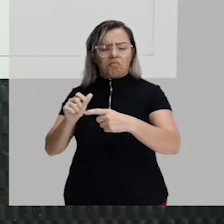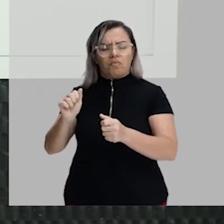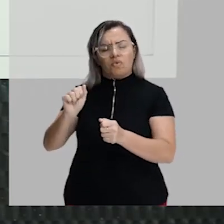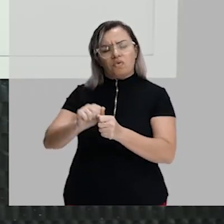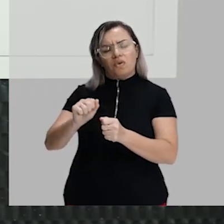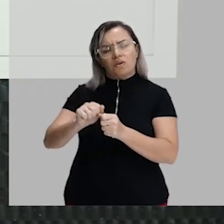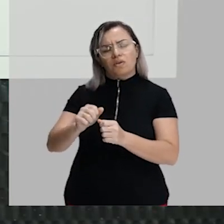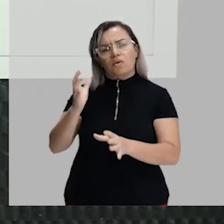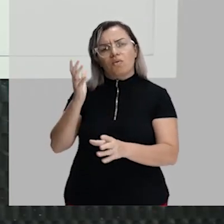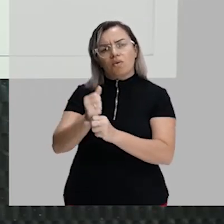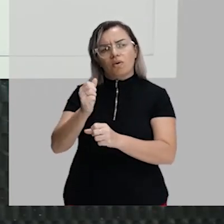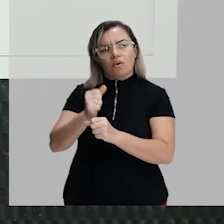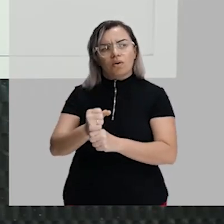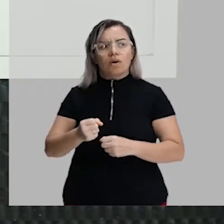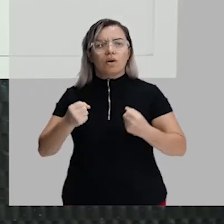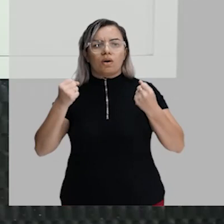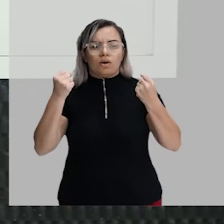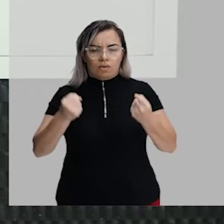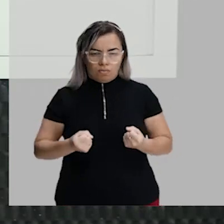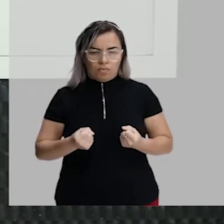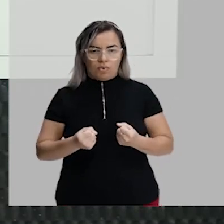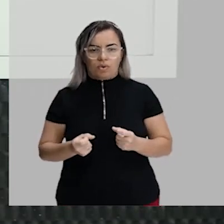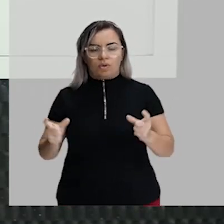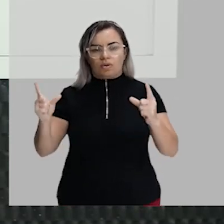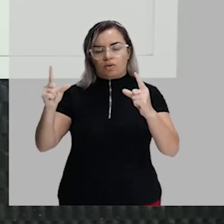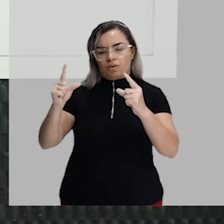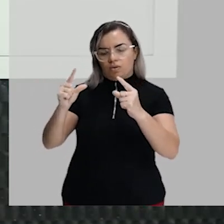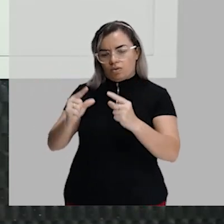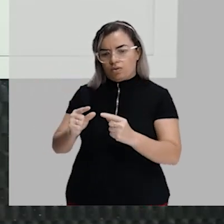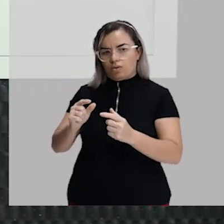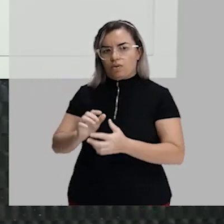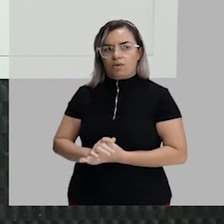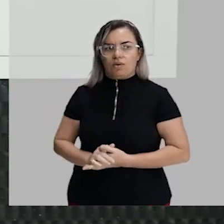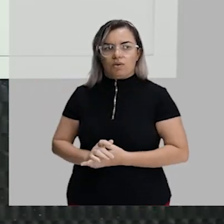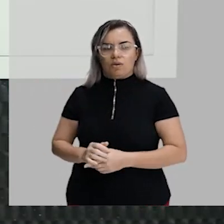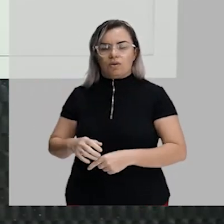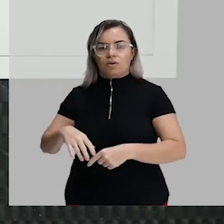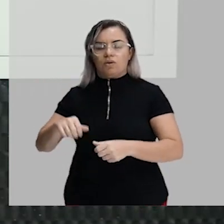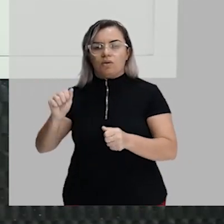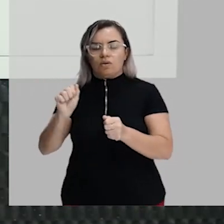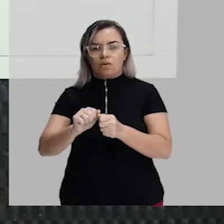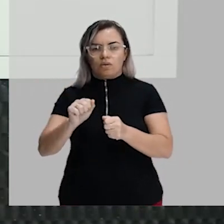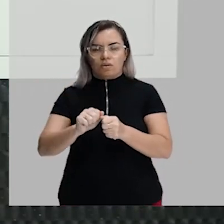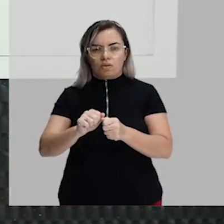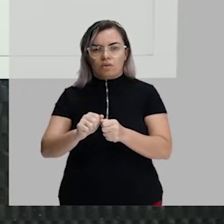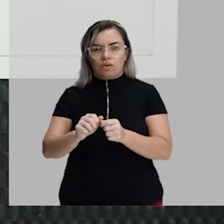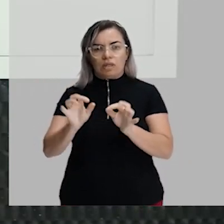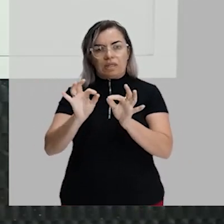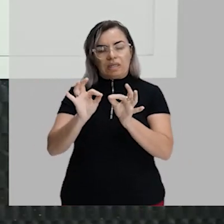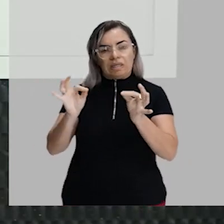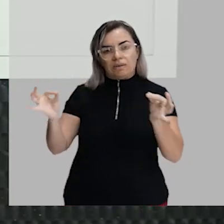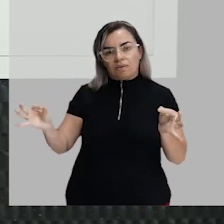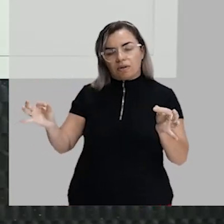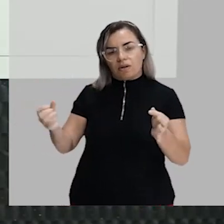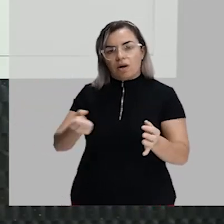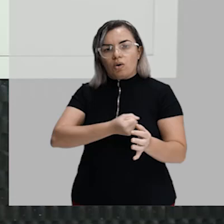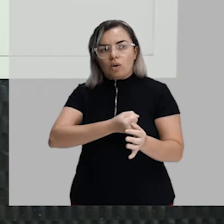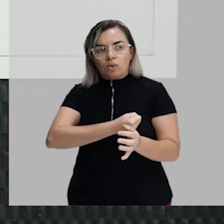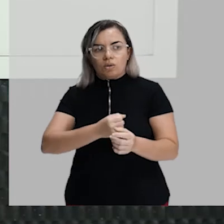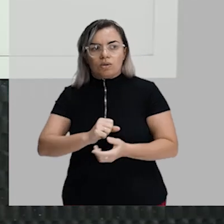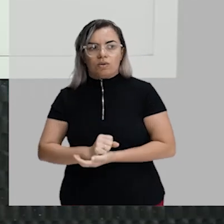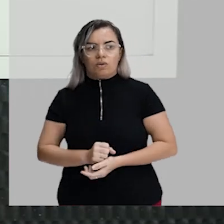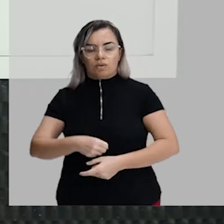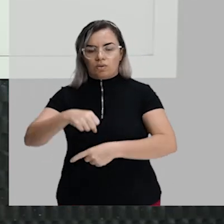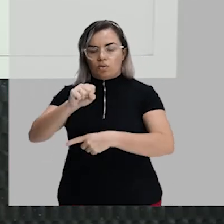O máximo que eu posso fazer aqui, para poder amenizar minha questão, é fazer simplificações. Eu